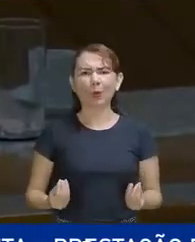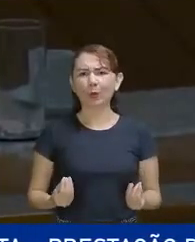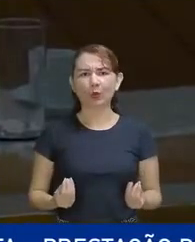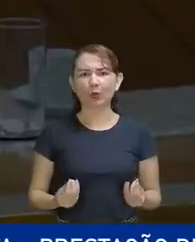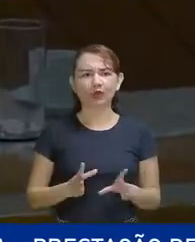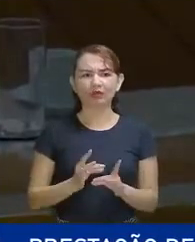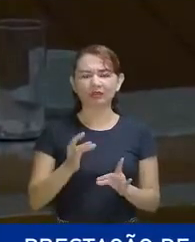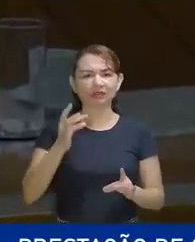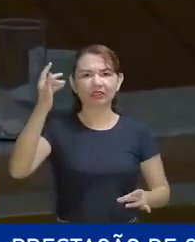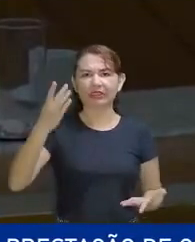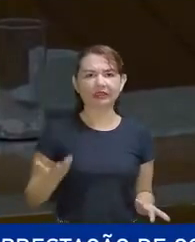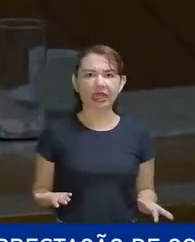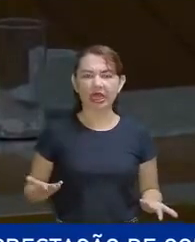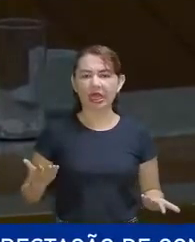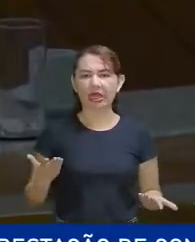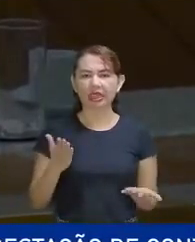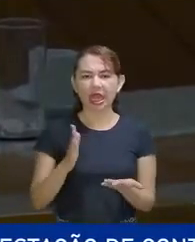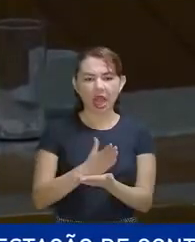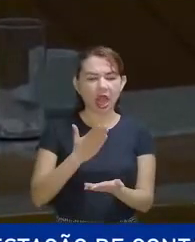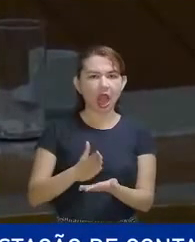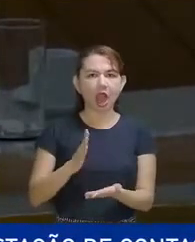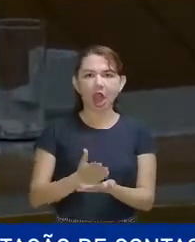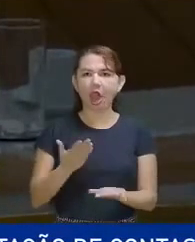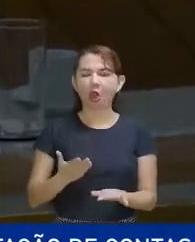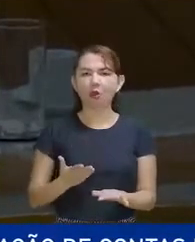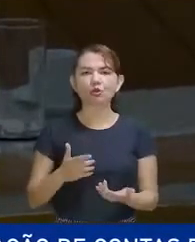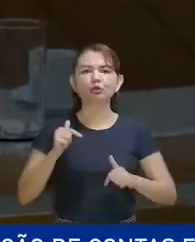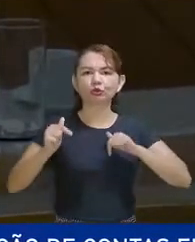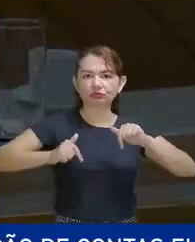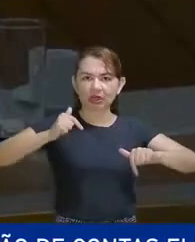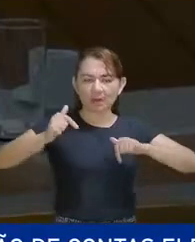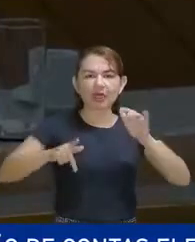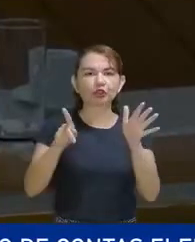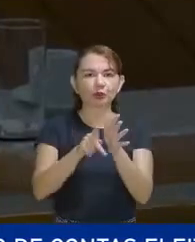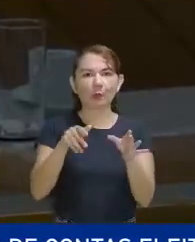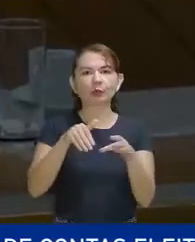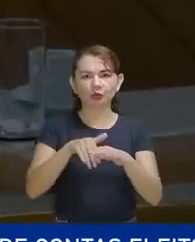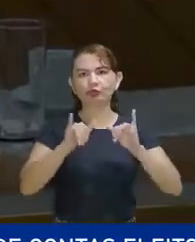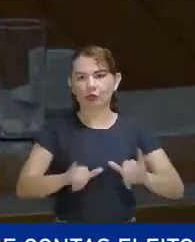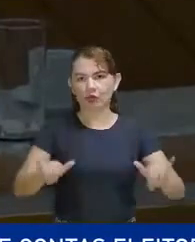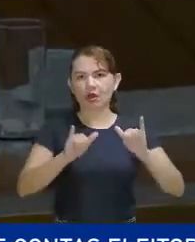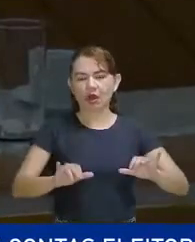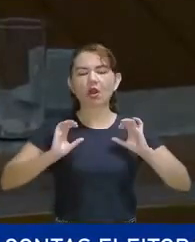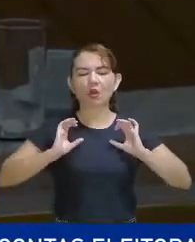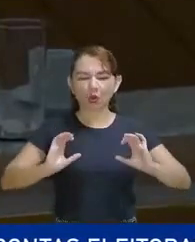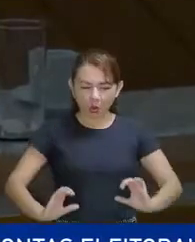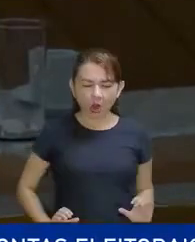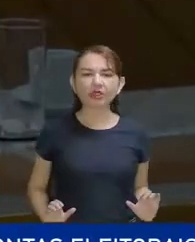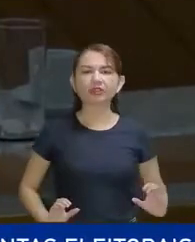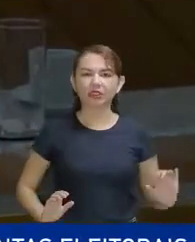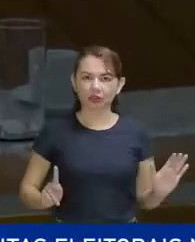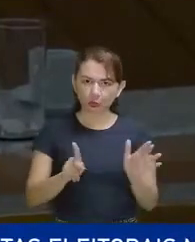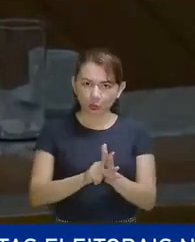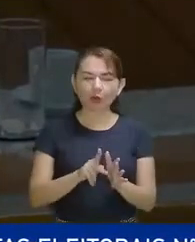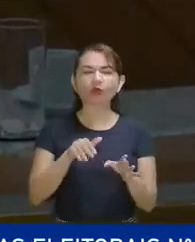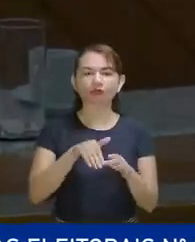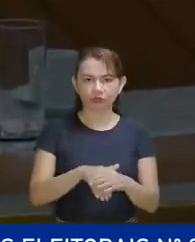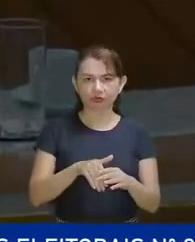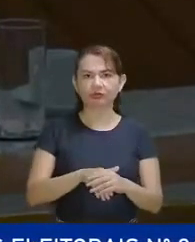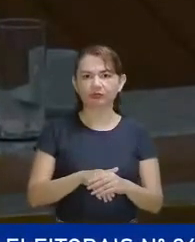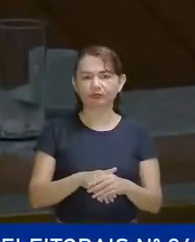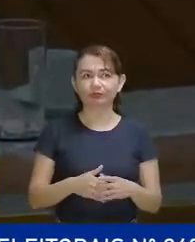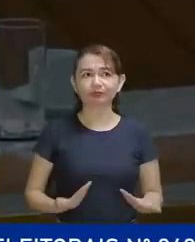de atividade de determinados cargos, e aqui especificamente no caso de ontem foi isso, coordenador de campanha, não se tem